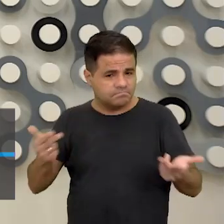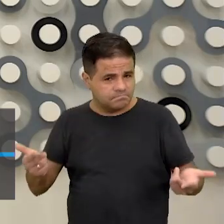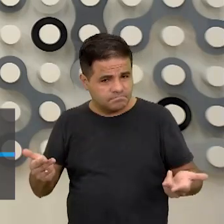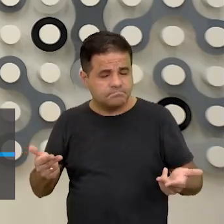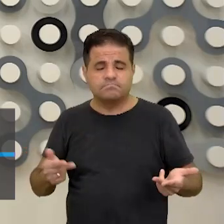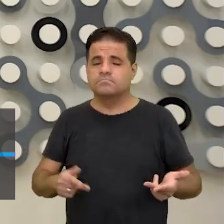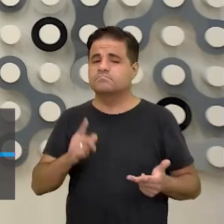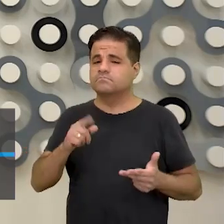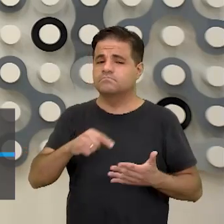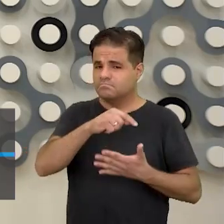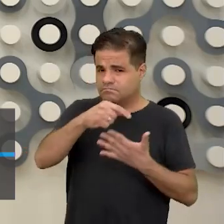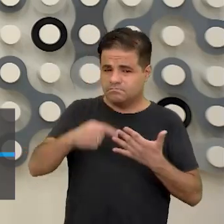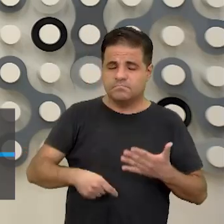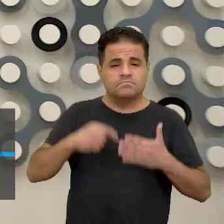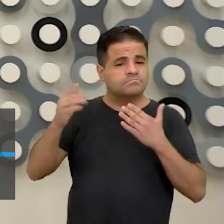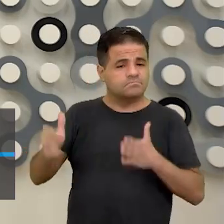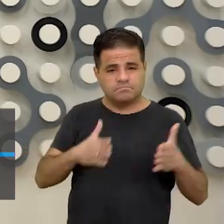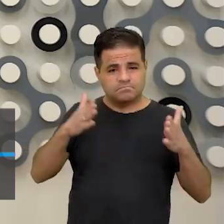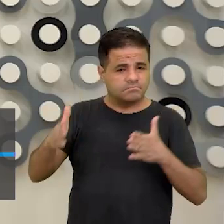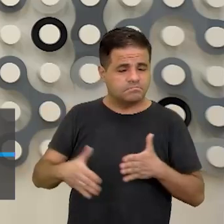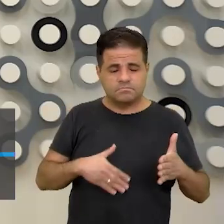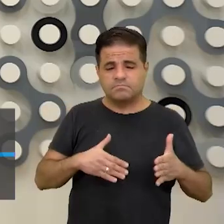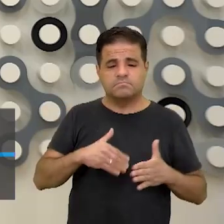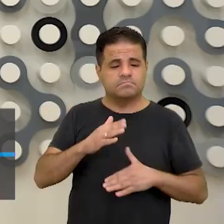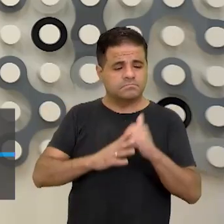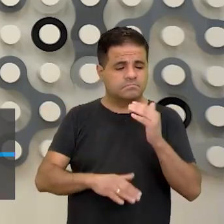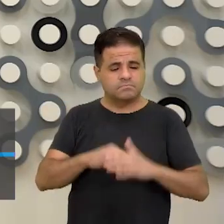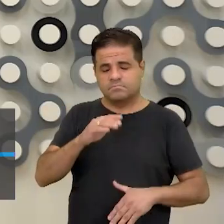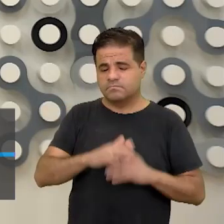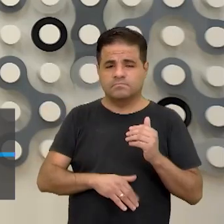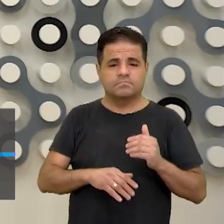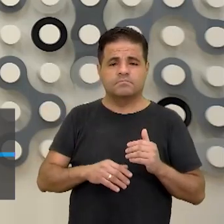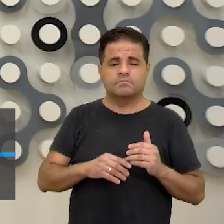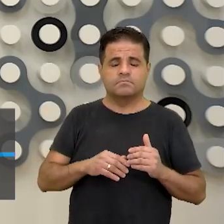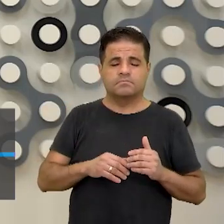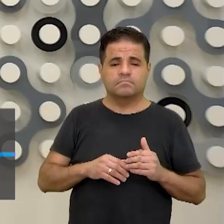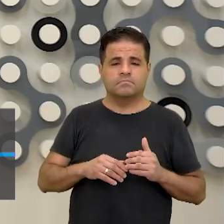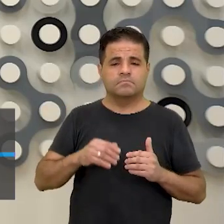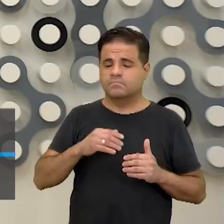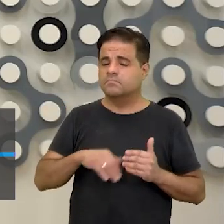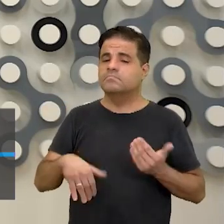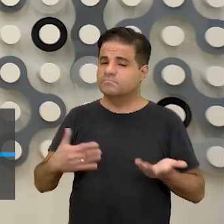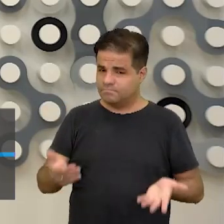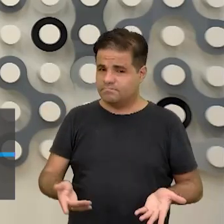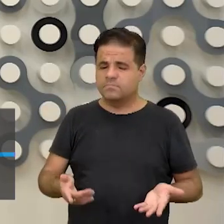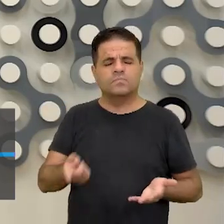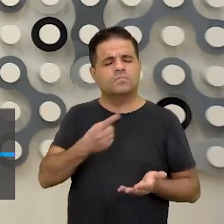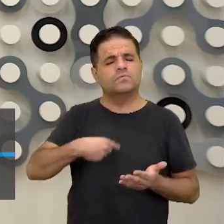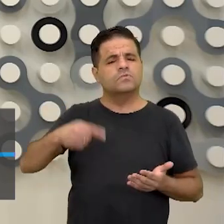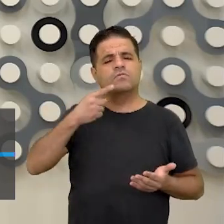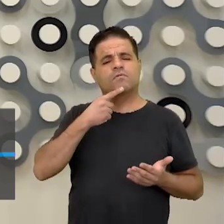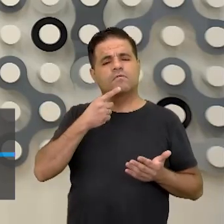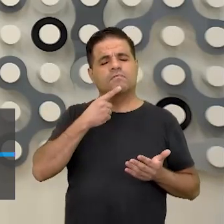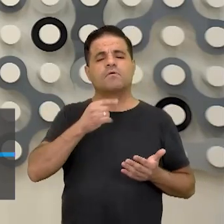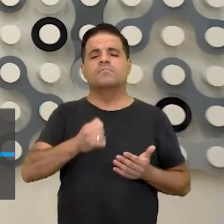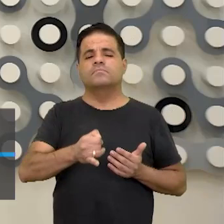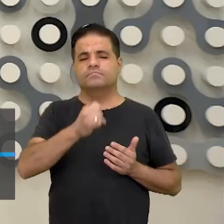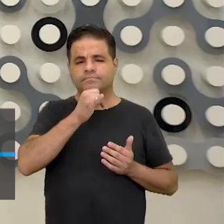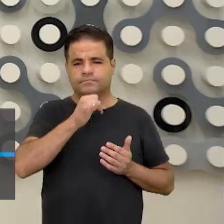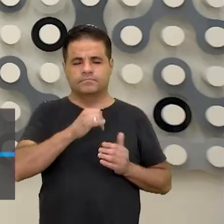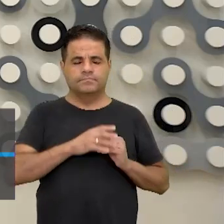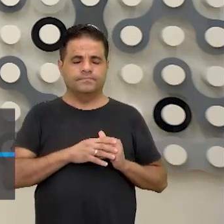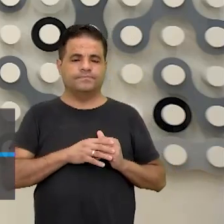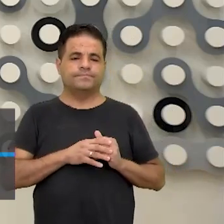etc. E essa produção é uma produção industrial, em larga escala, é uma produção para as massas. Quando a gente fala, por